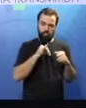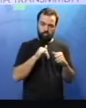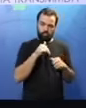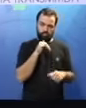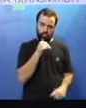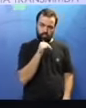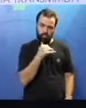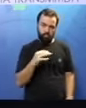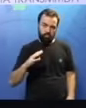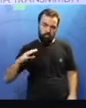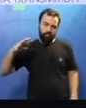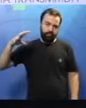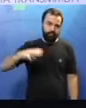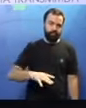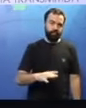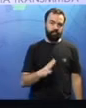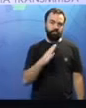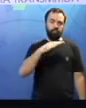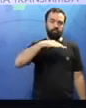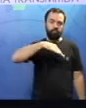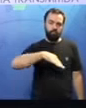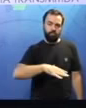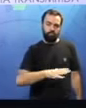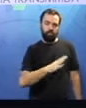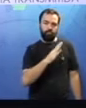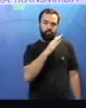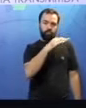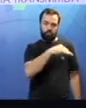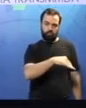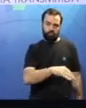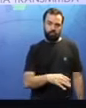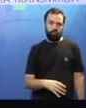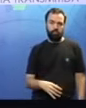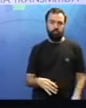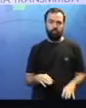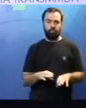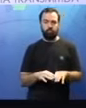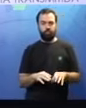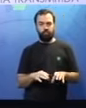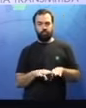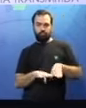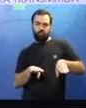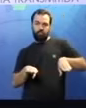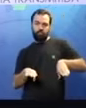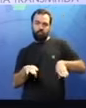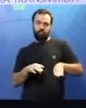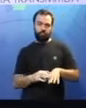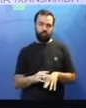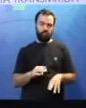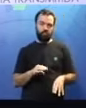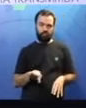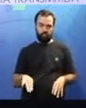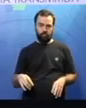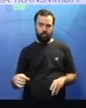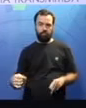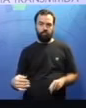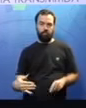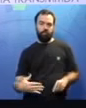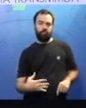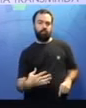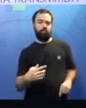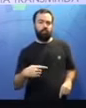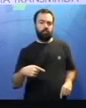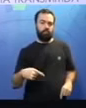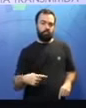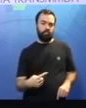A maior parte da energia transmitida resulta em ondas. Uma pequena parte é transformada em